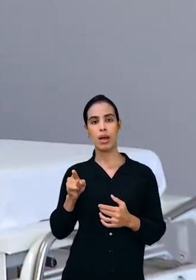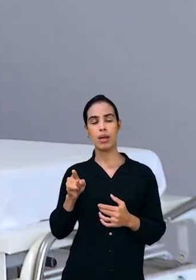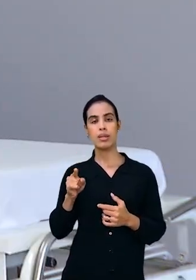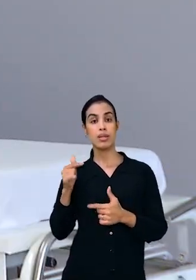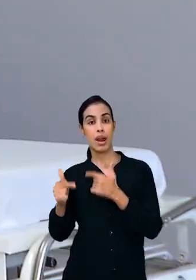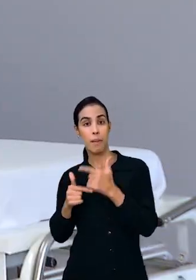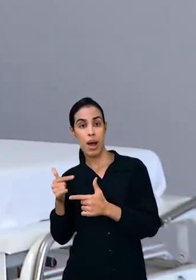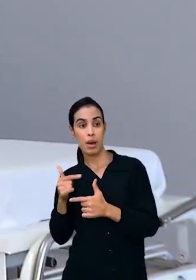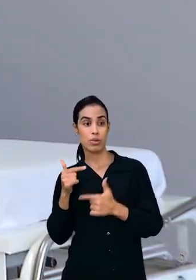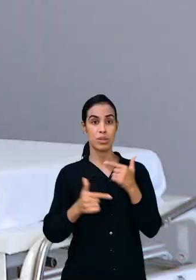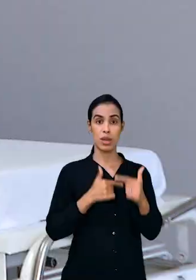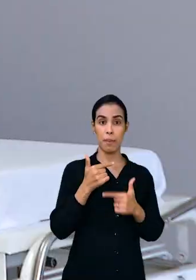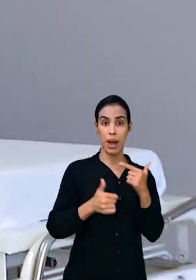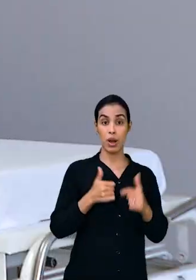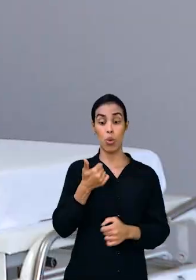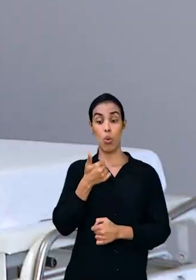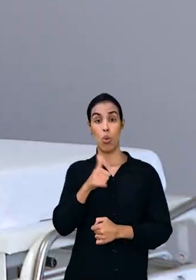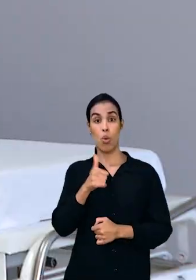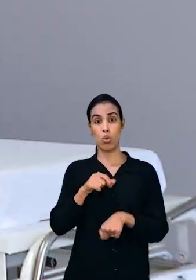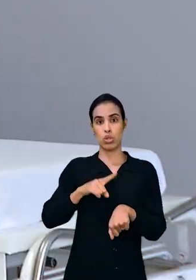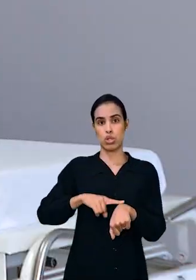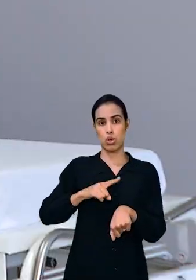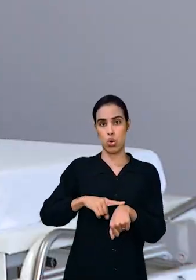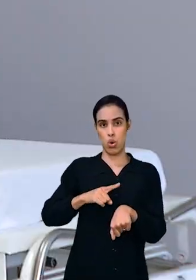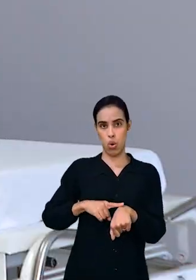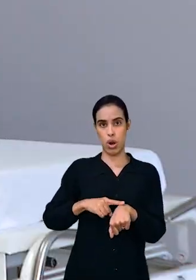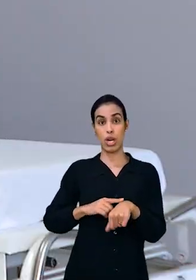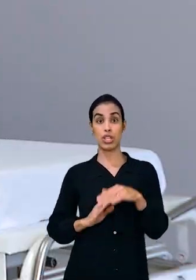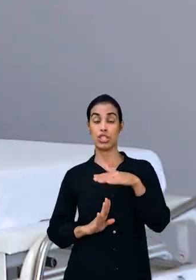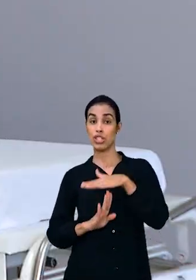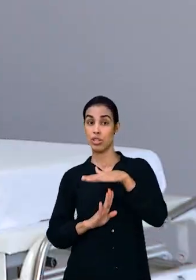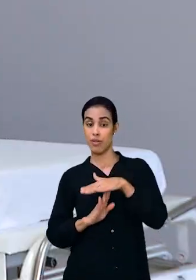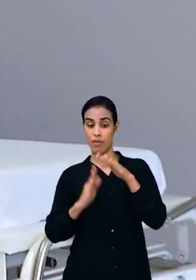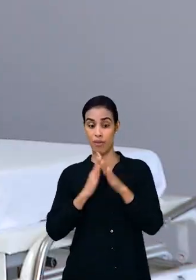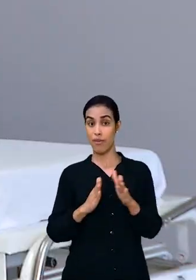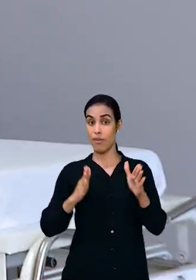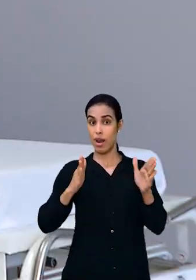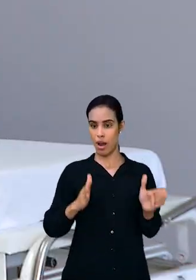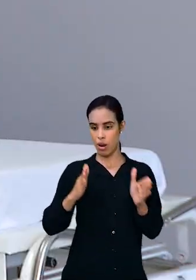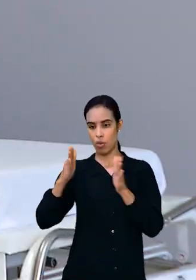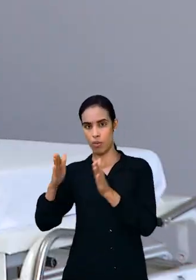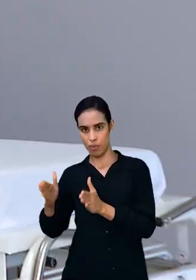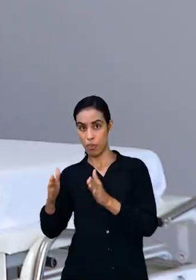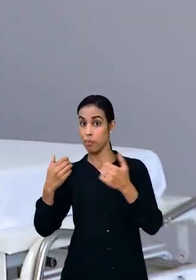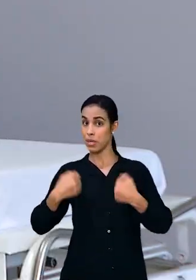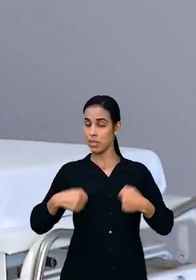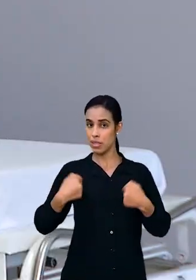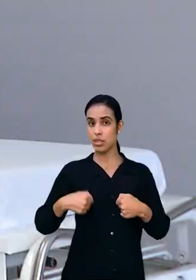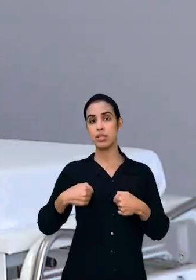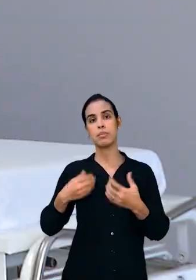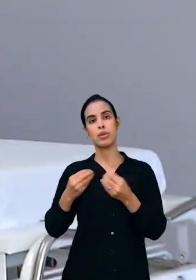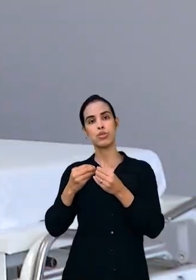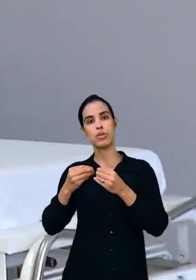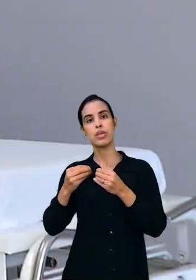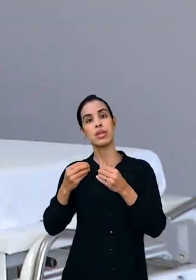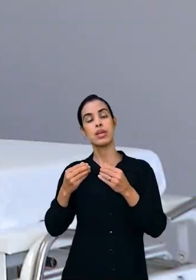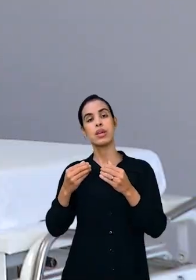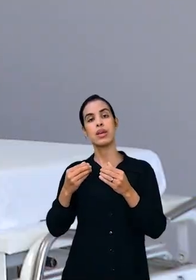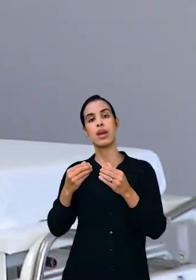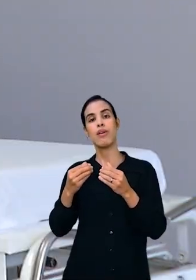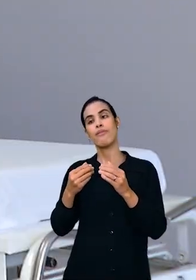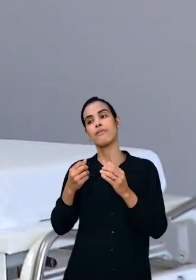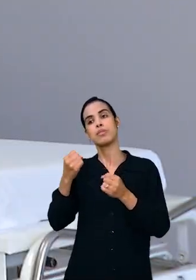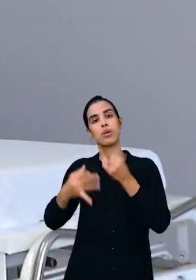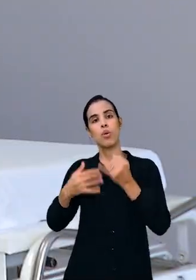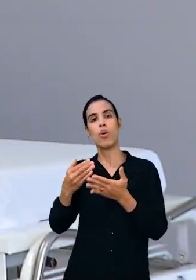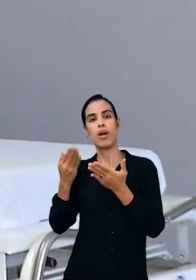de 11 horas entre as jornadas, o que poderia prejudicar o desempenho da profissional e a qualidade do atendimento.